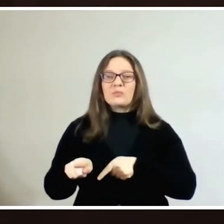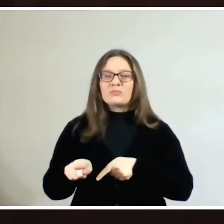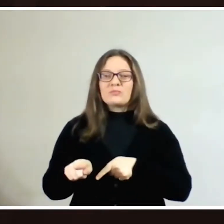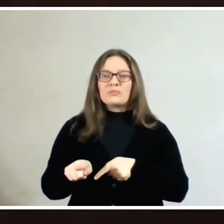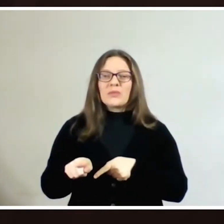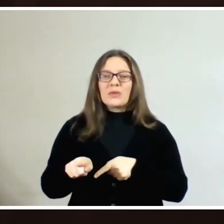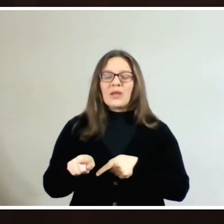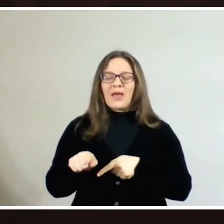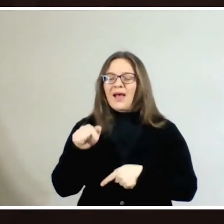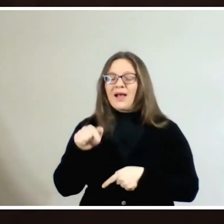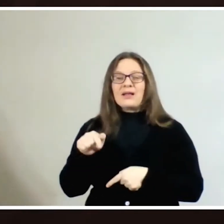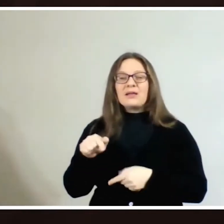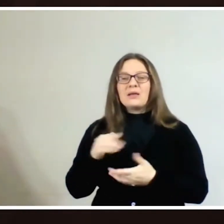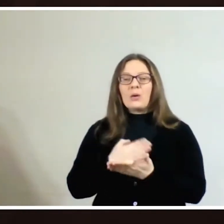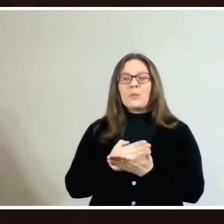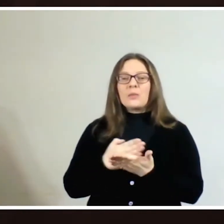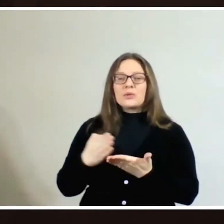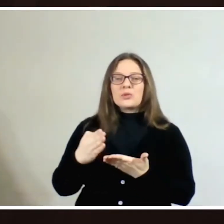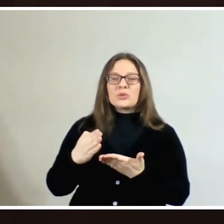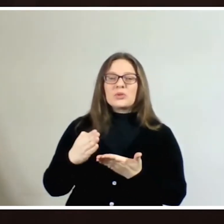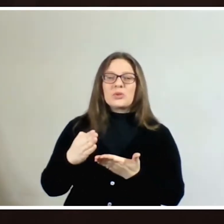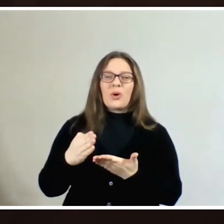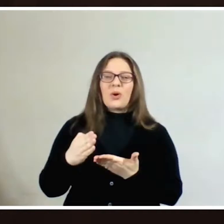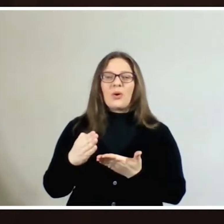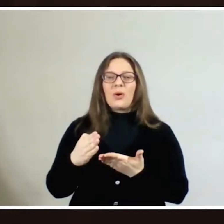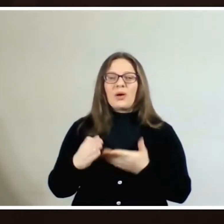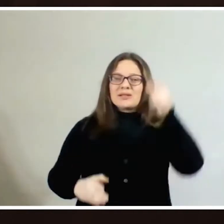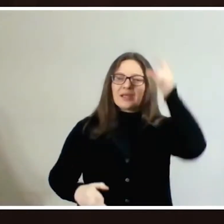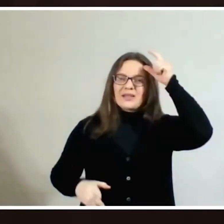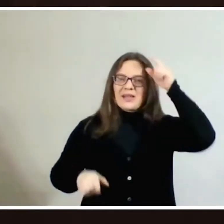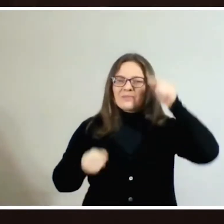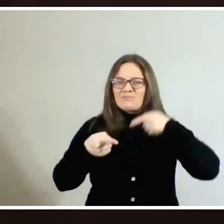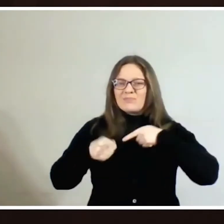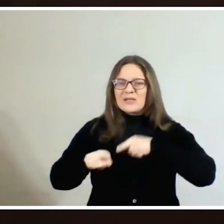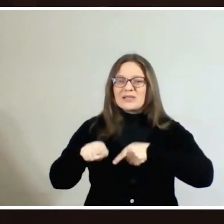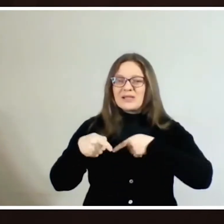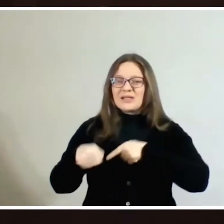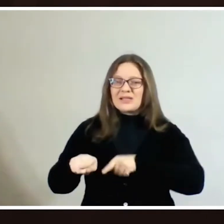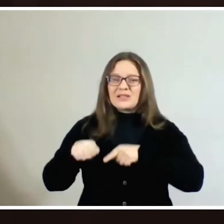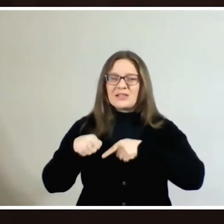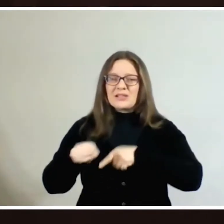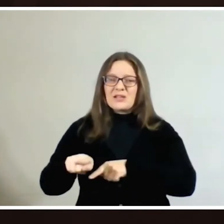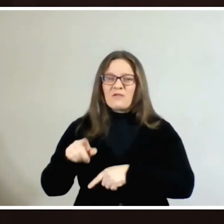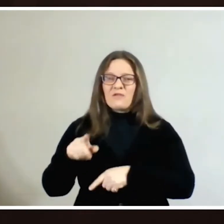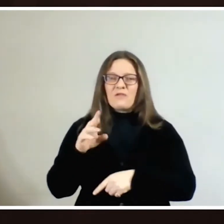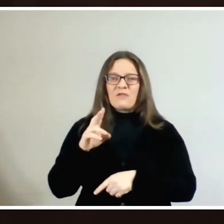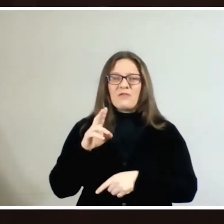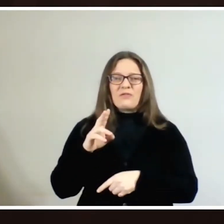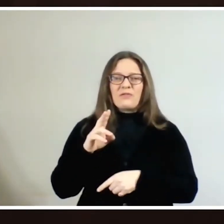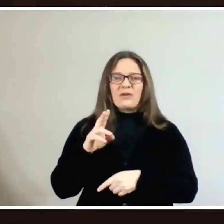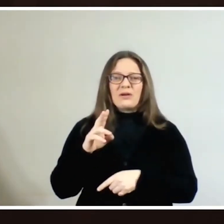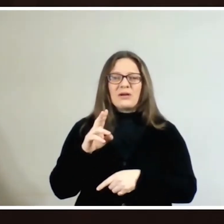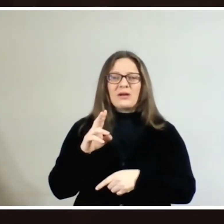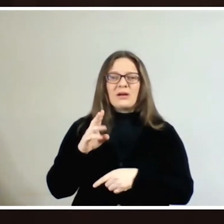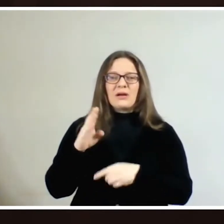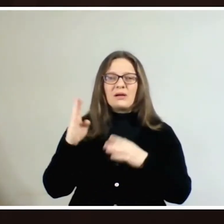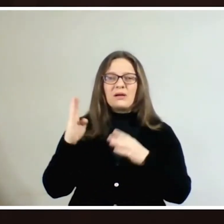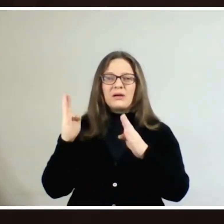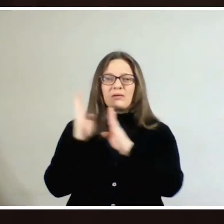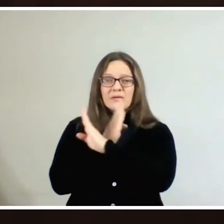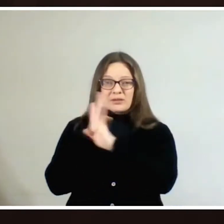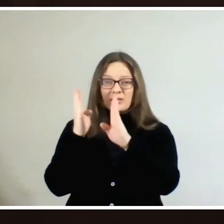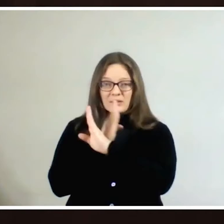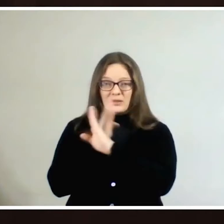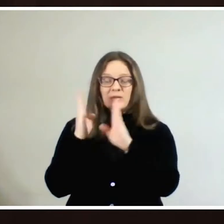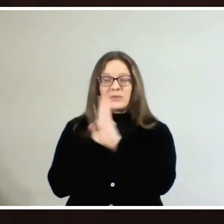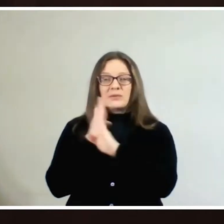começou a perseguir a igreja de uma forma severa, já começando com o imperador Nero, depois seguiu-se com o